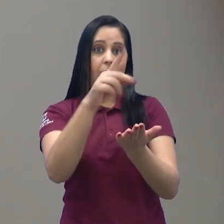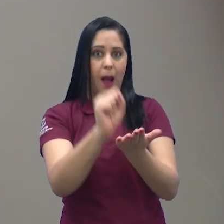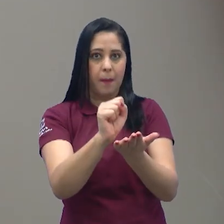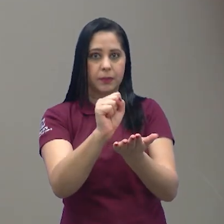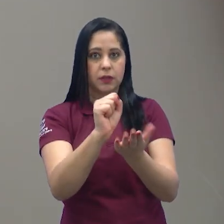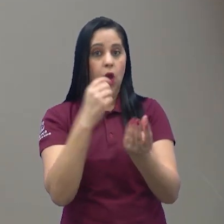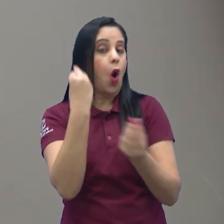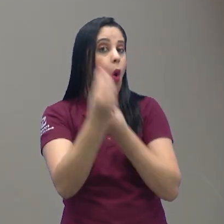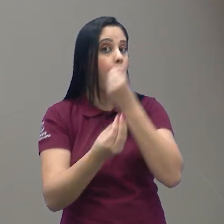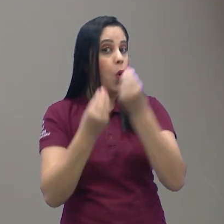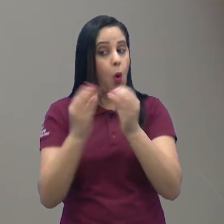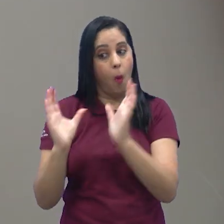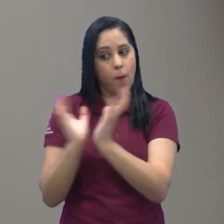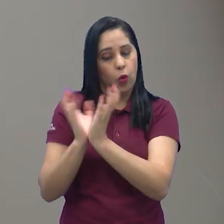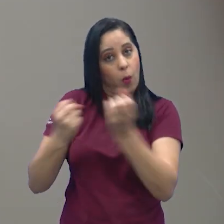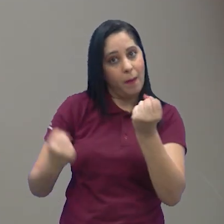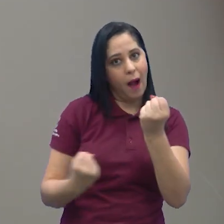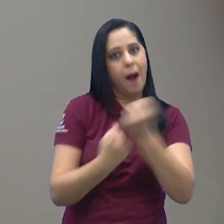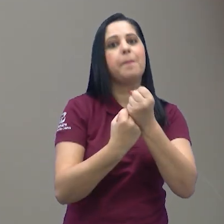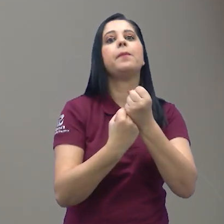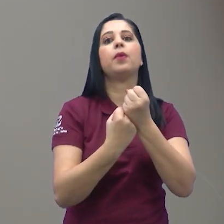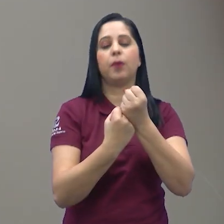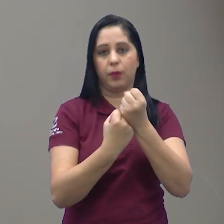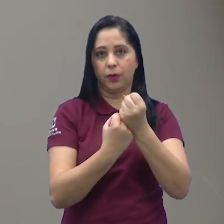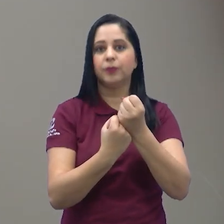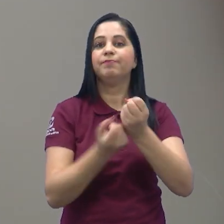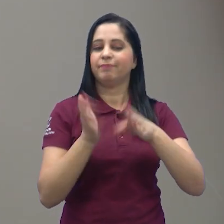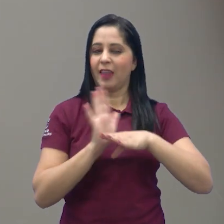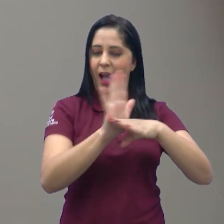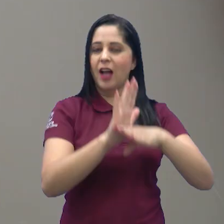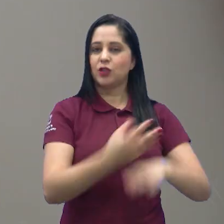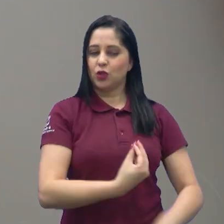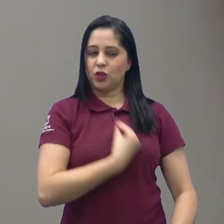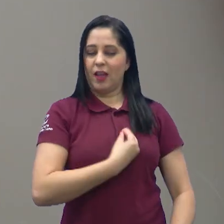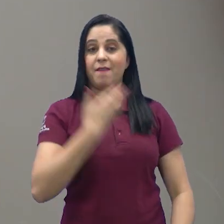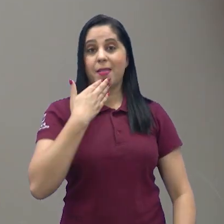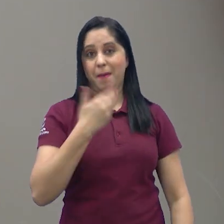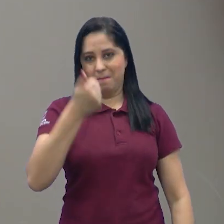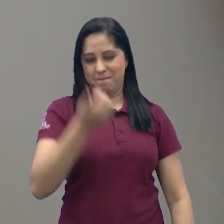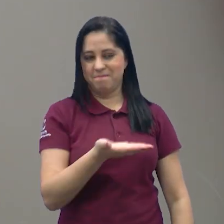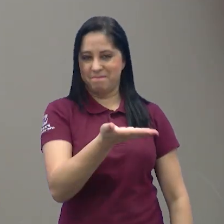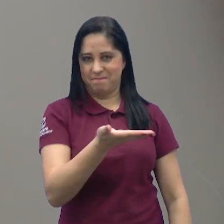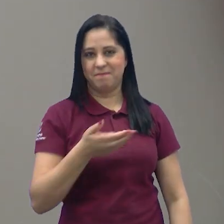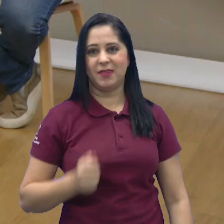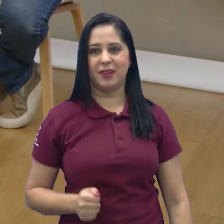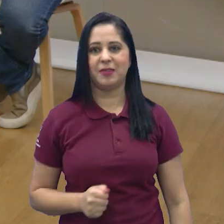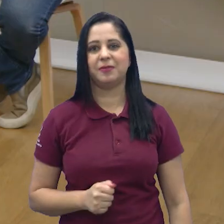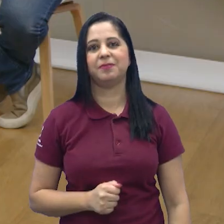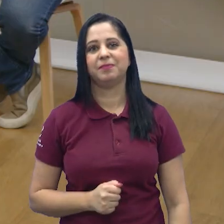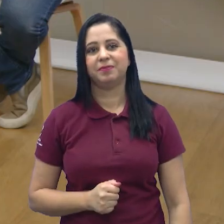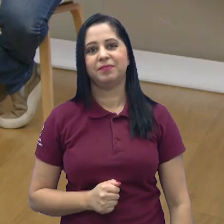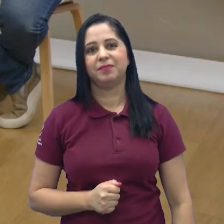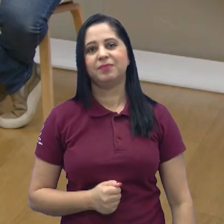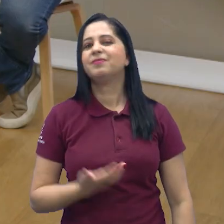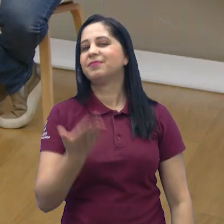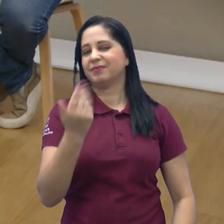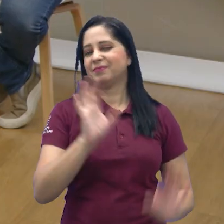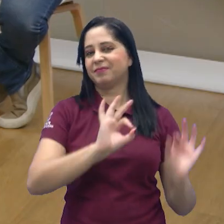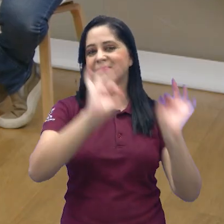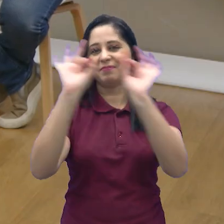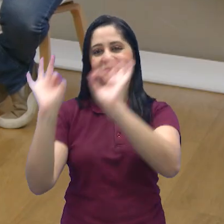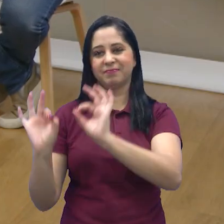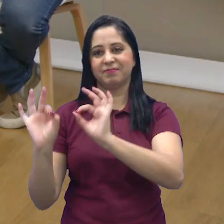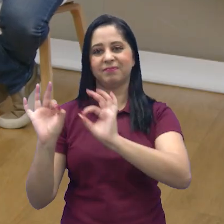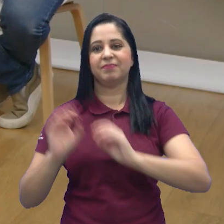de apoio faz total diferença na vida de quem convive com a esquizofrenia. André, vamos assistir? Vamos. Vai passar